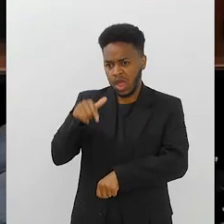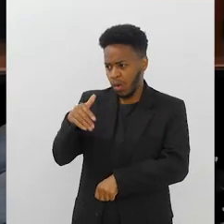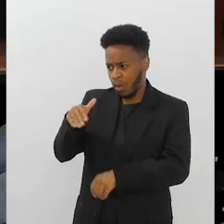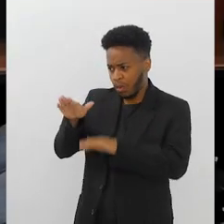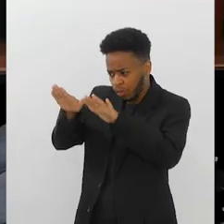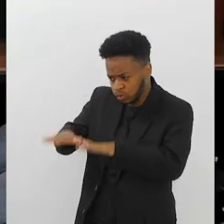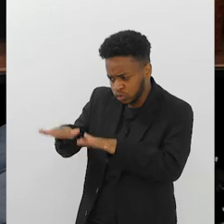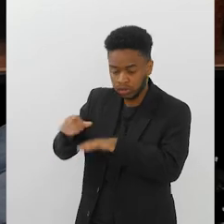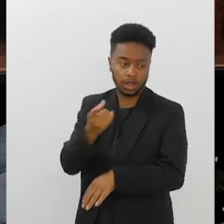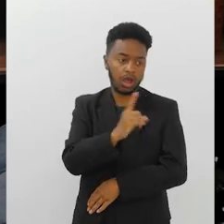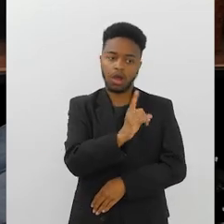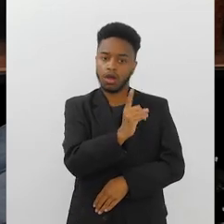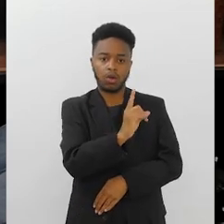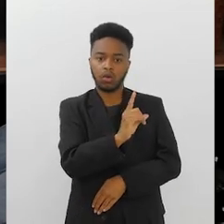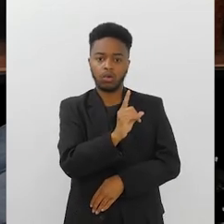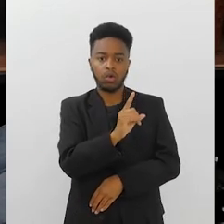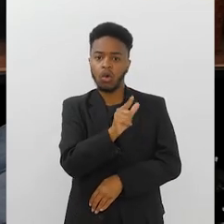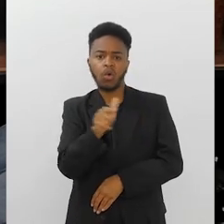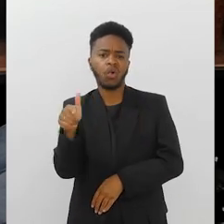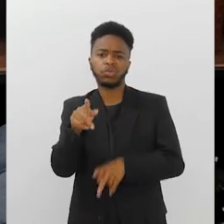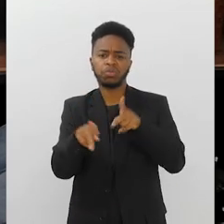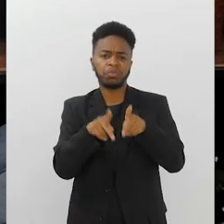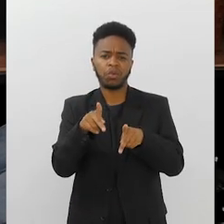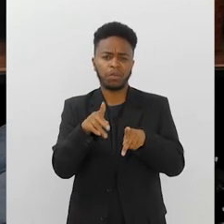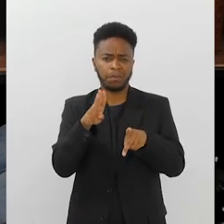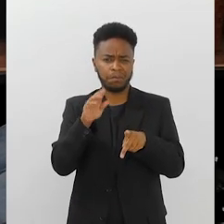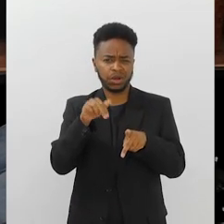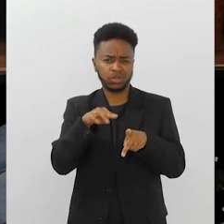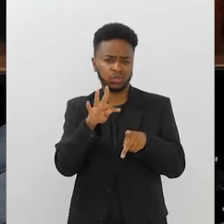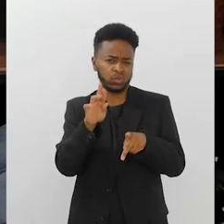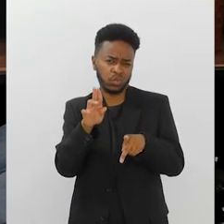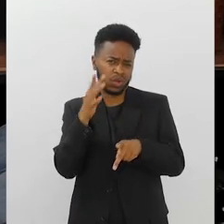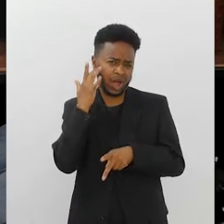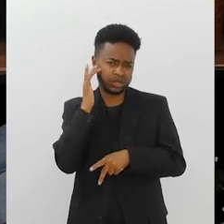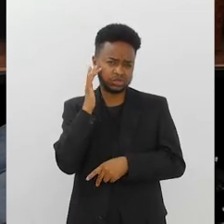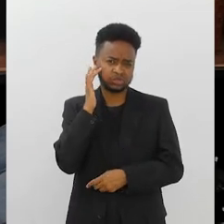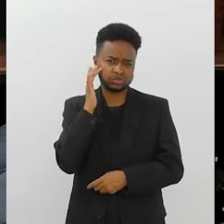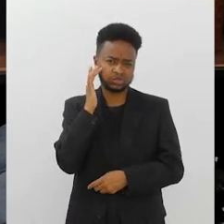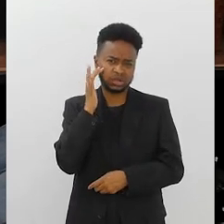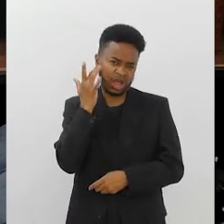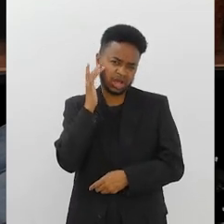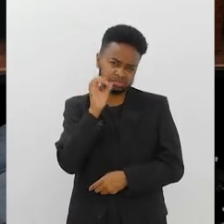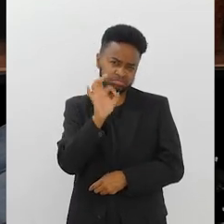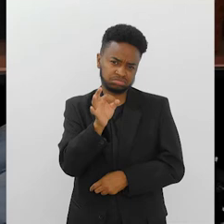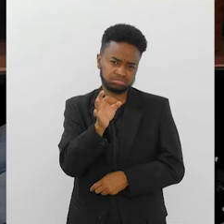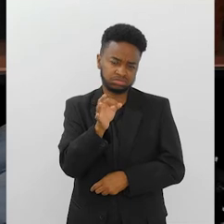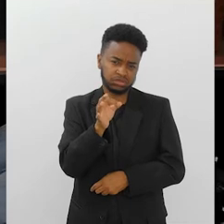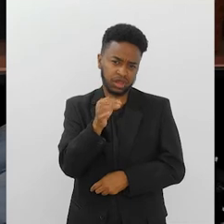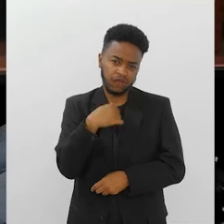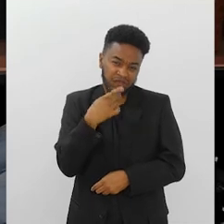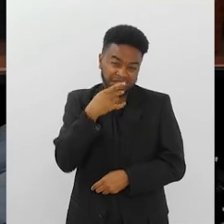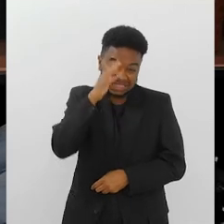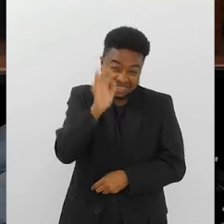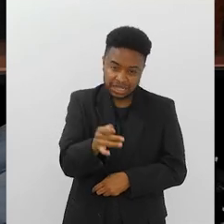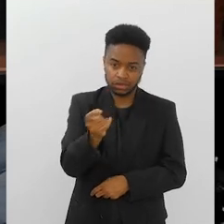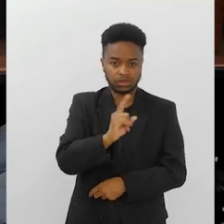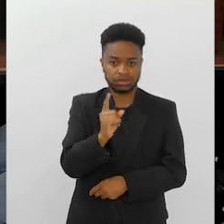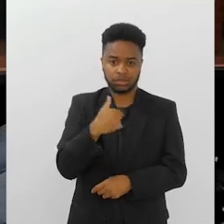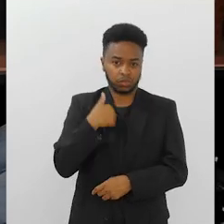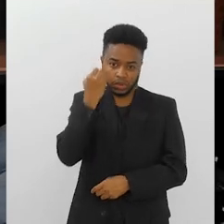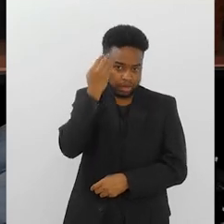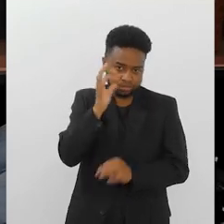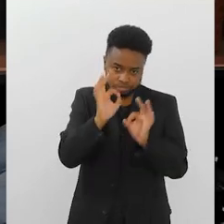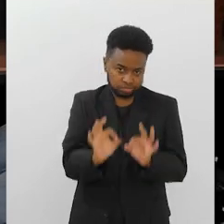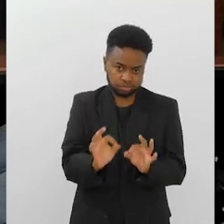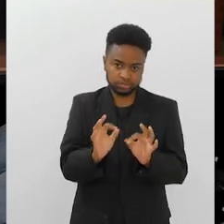sexta-feira não era o povo era o povo Ban eu acho que sim não vou